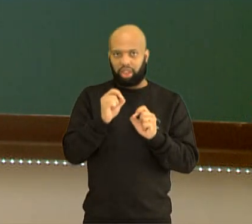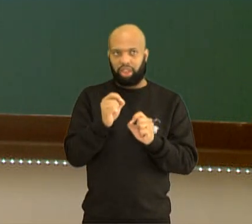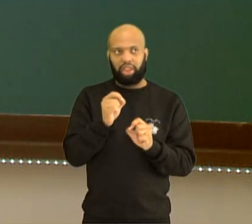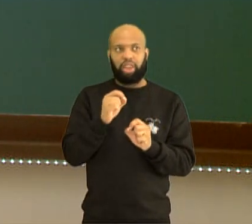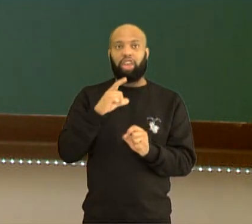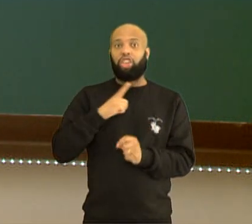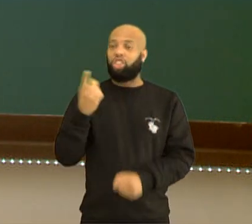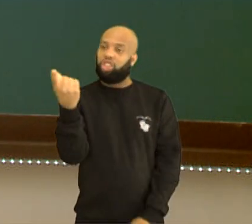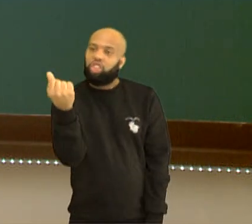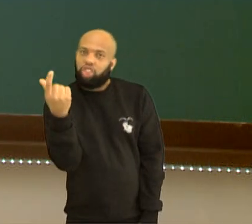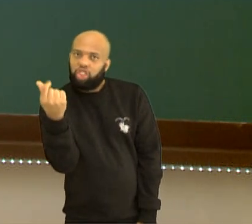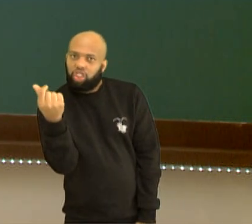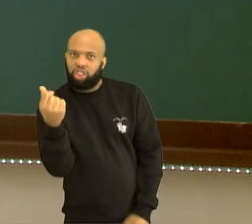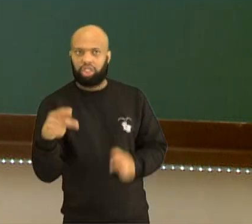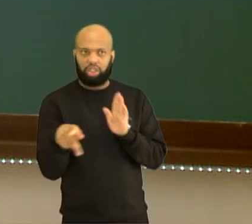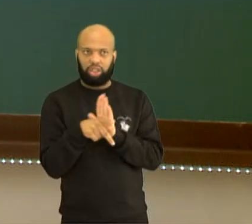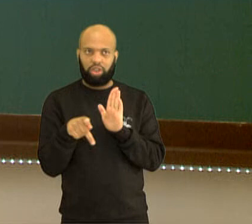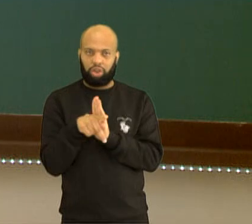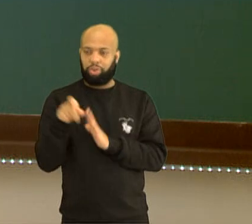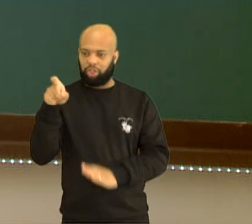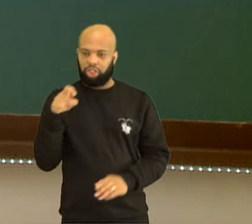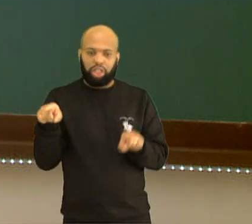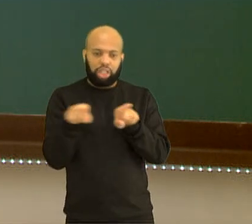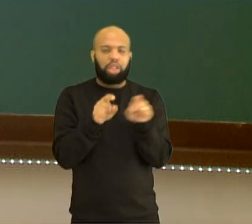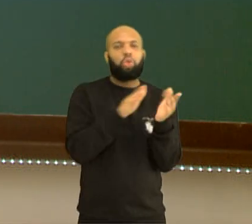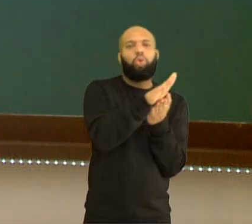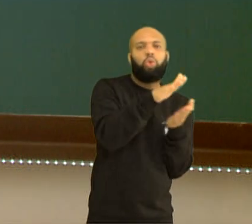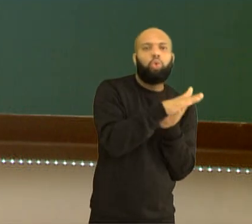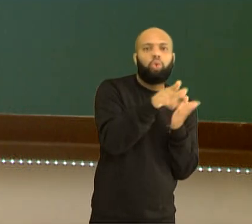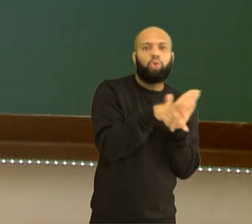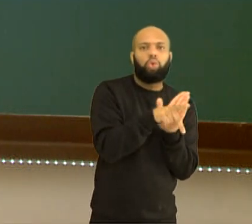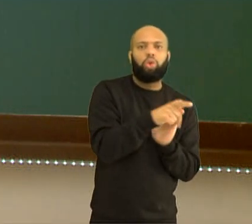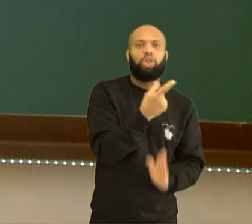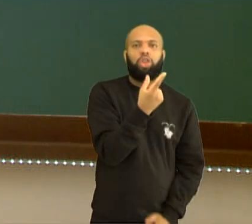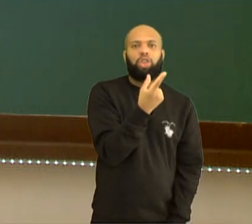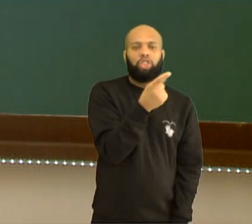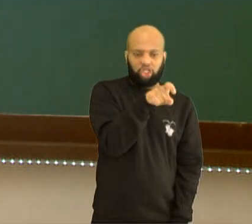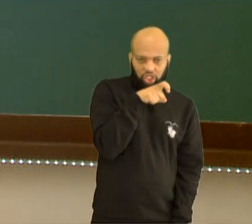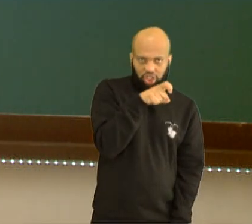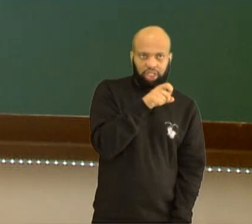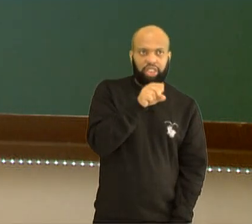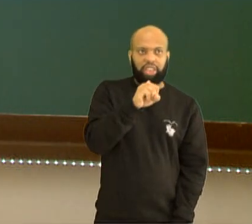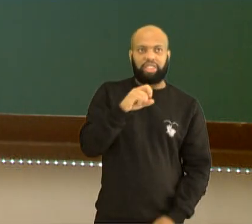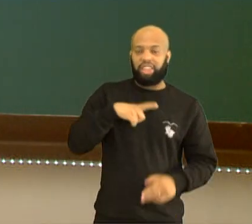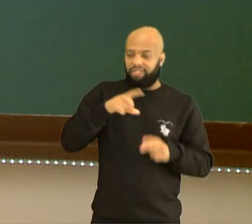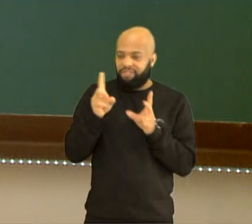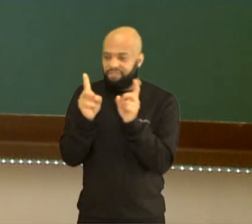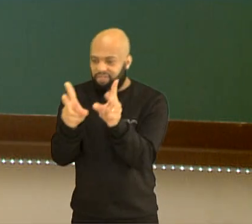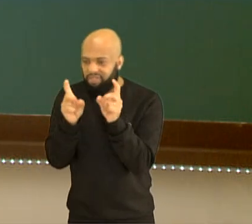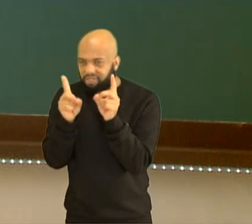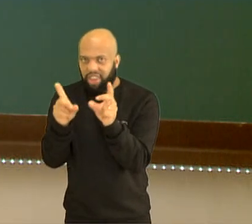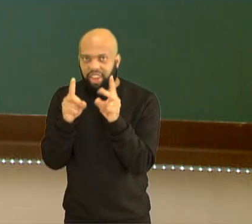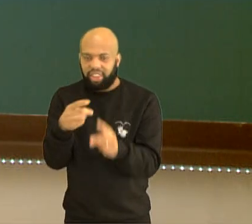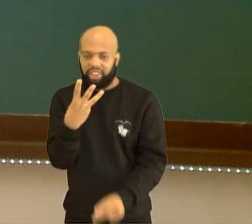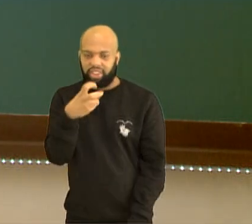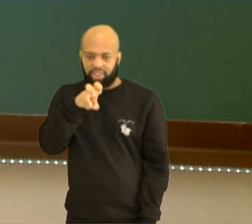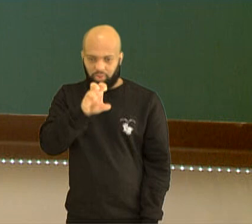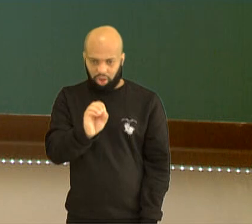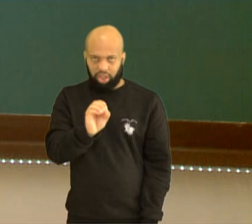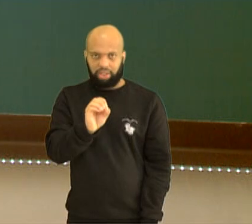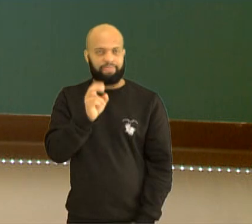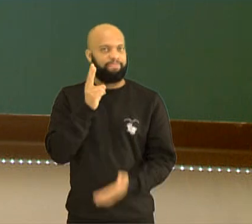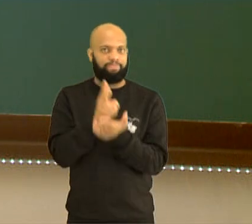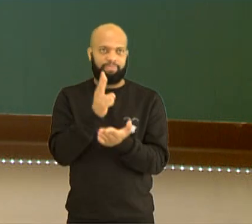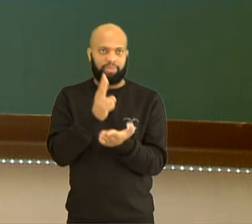receita de X e o custo de X, quando se vende 350 camisetas, vai ser o